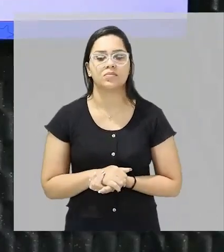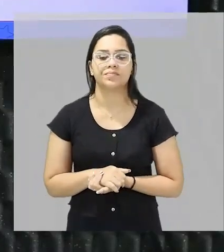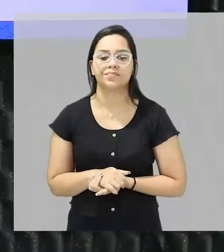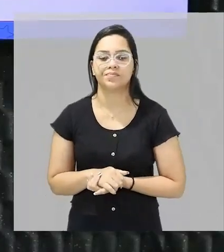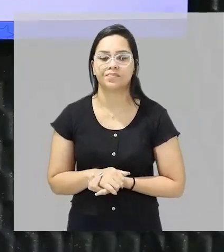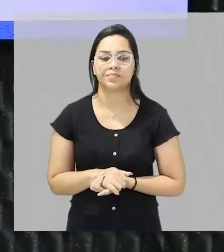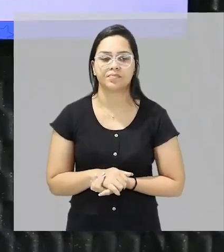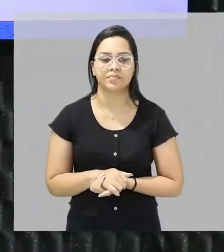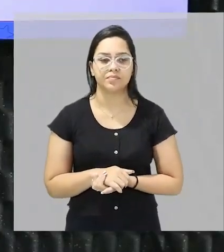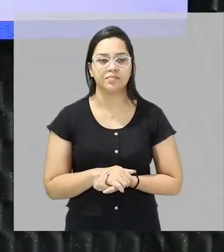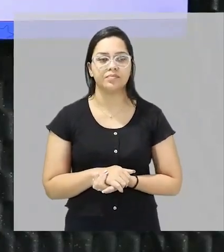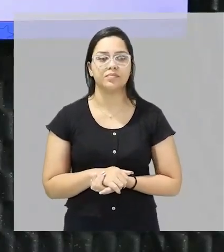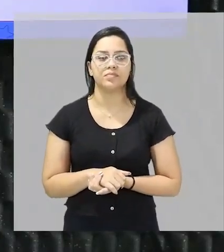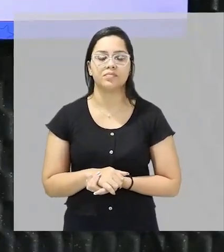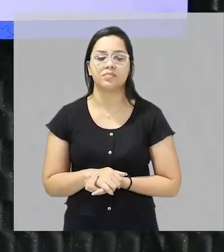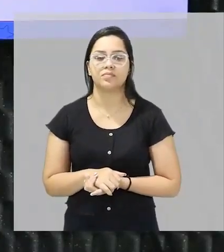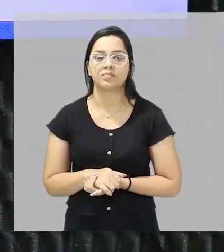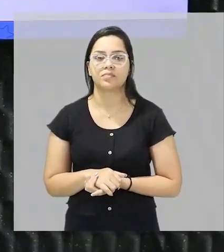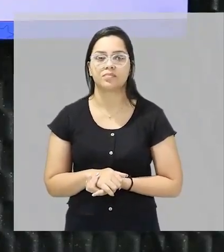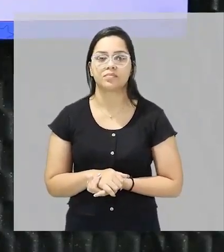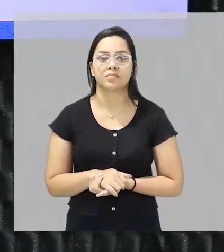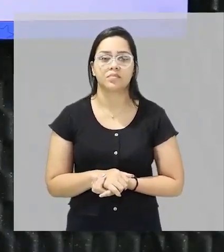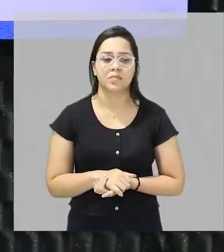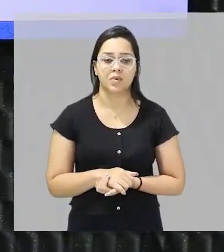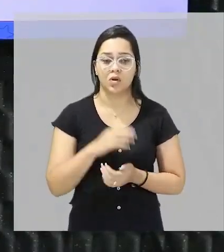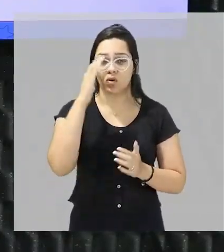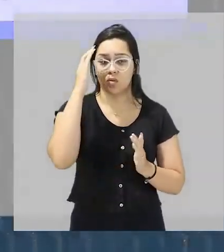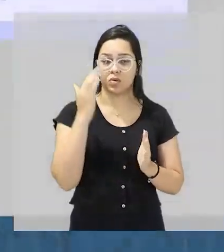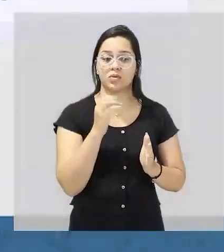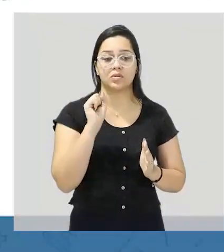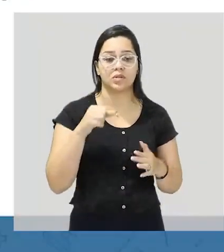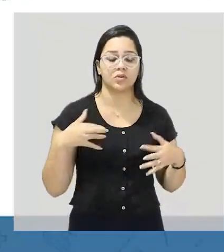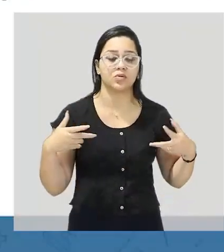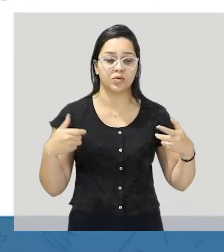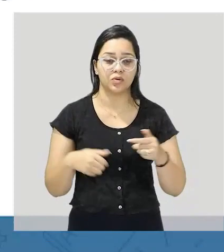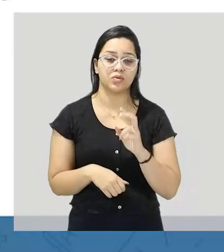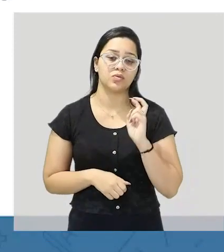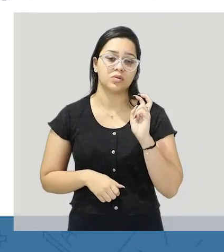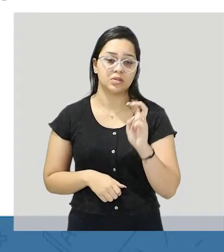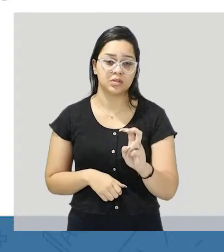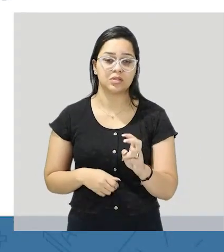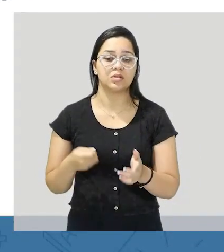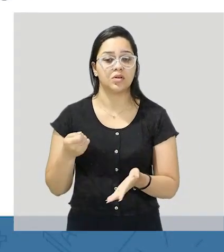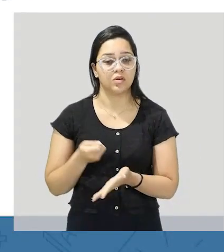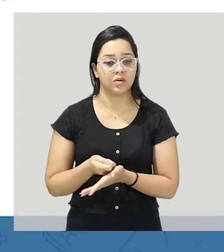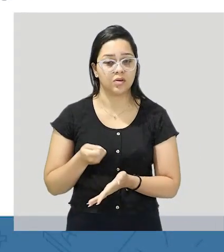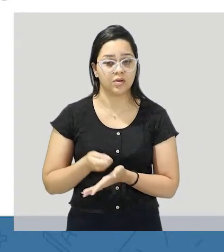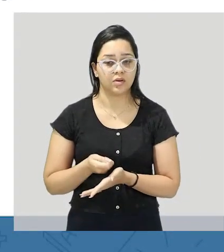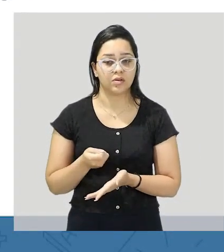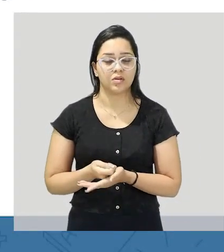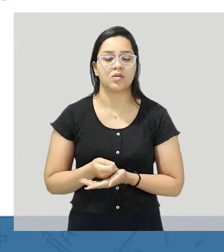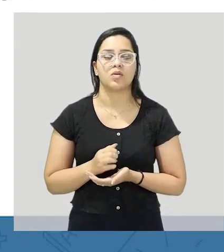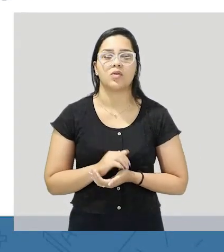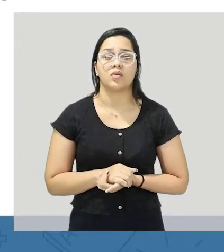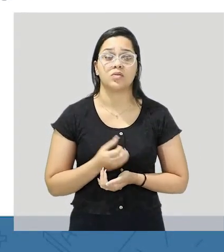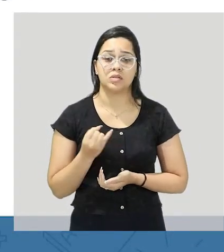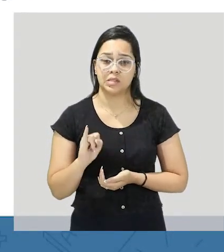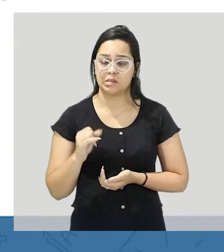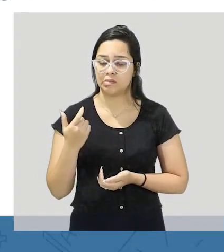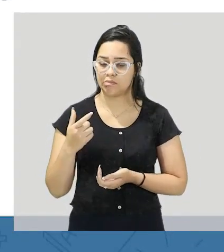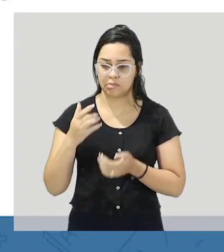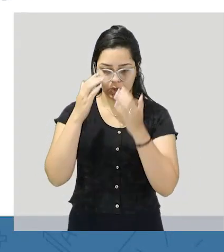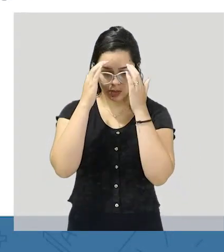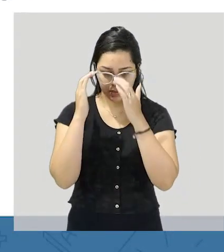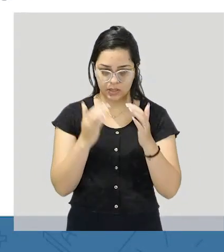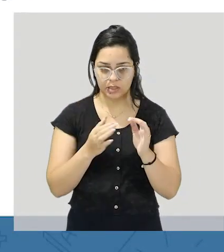ver? E aí? Ela cumpriu sim todos os elementos. Por isso ela tirou a nota máxima. Se ela não tivesse